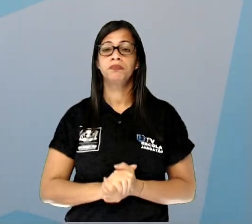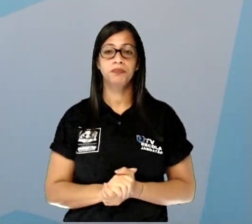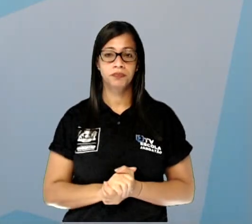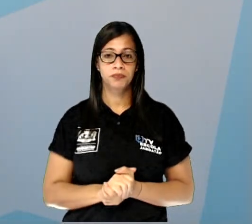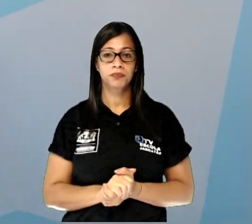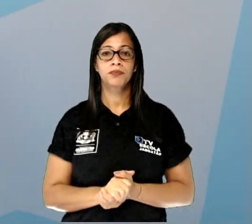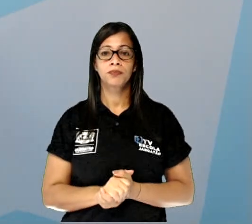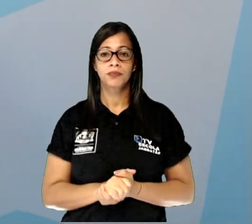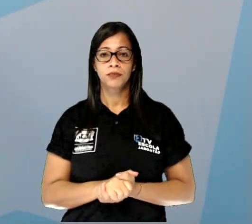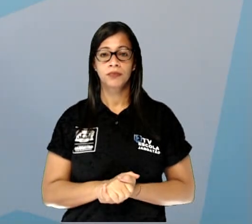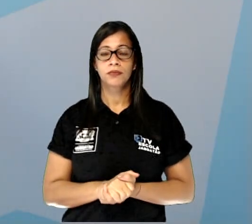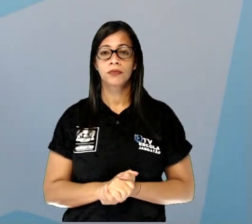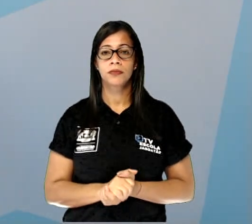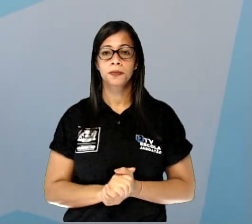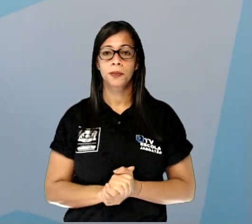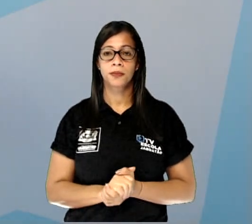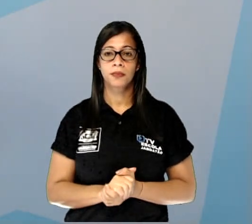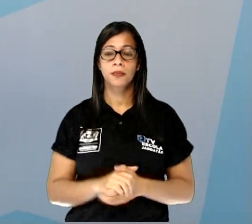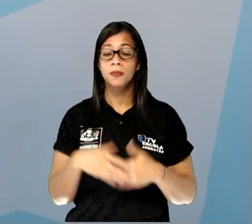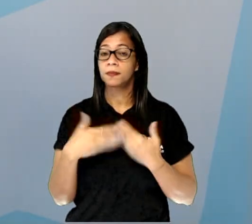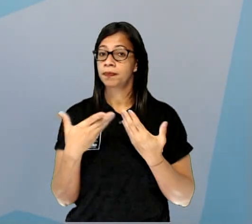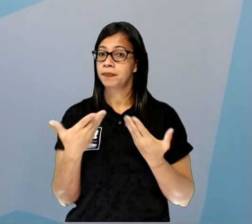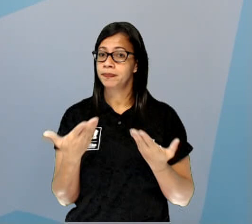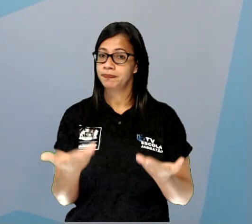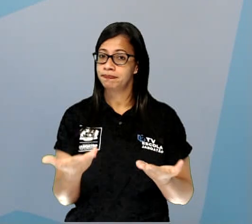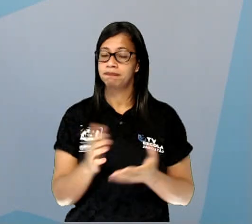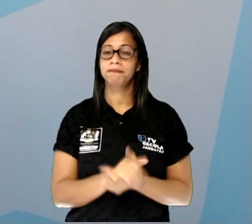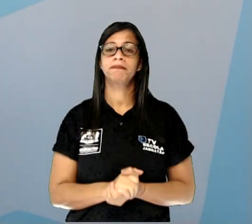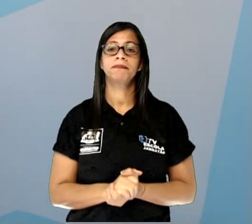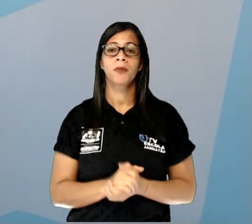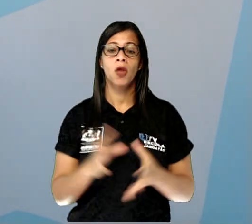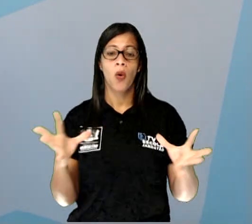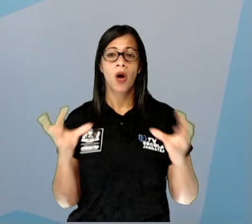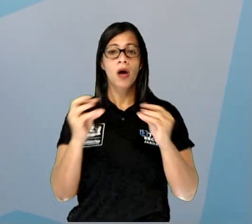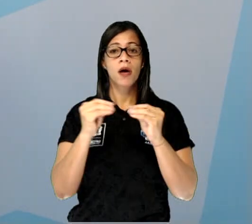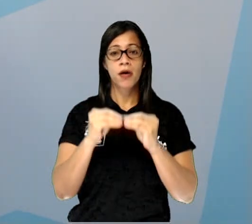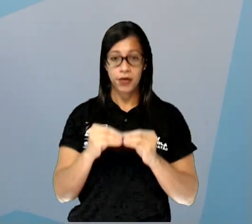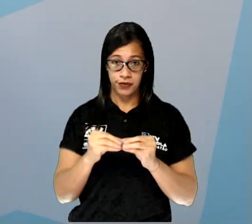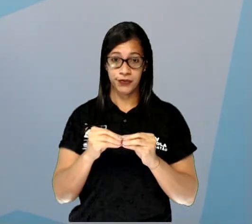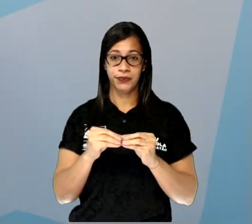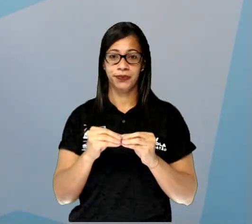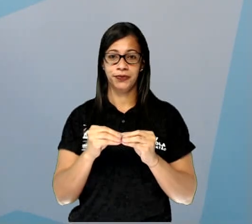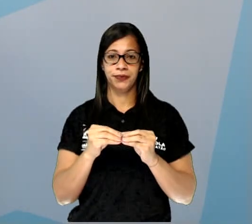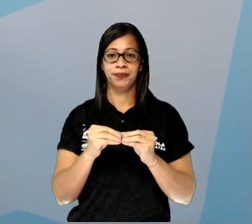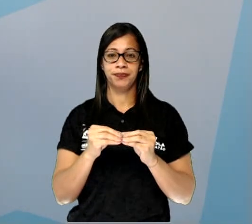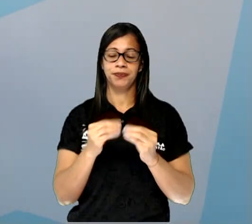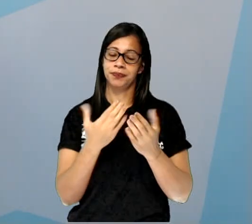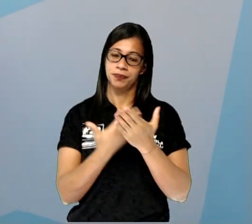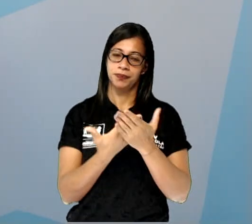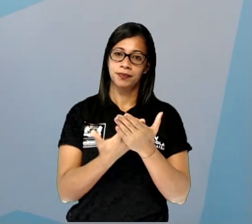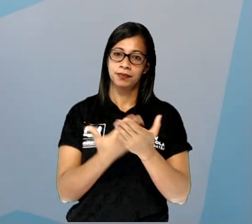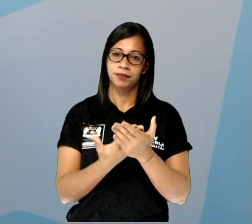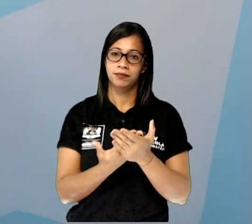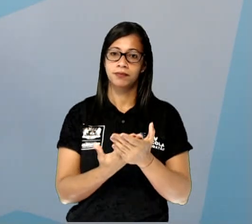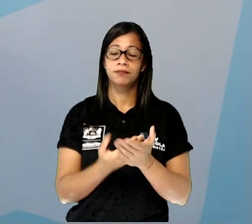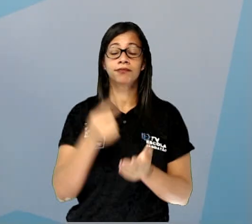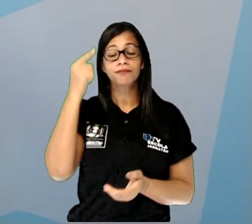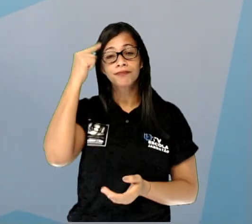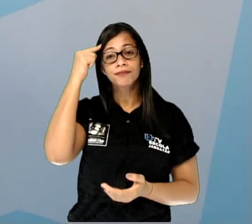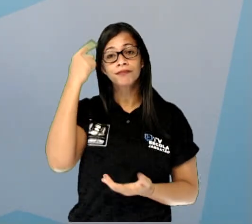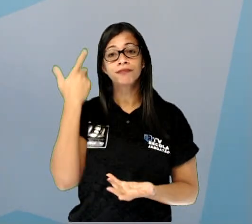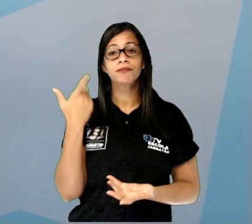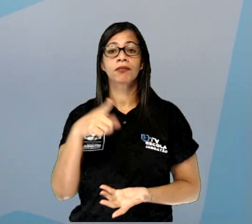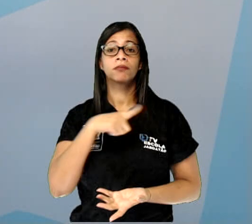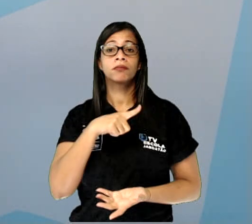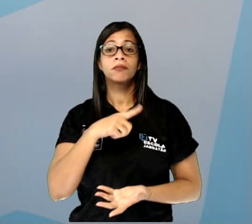então, a gente vai dando essa geral sobre o conteúdo e vai imaginando que o que nós temos hoje é resultado dessa